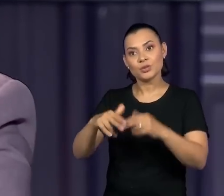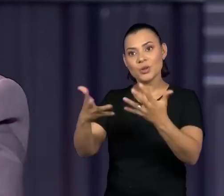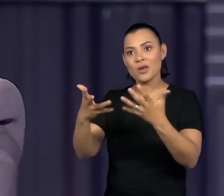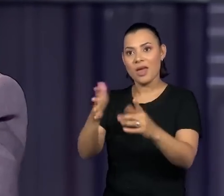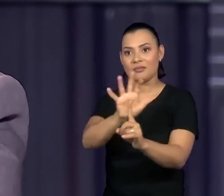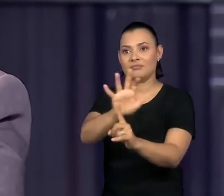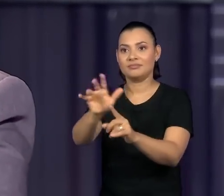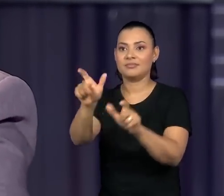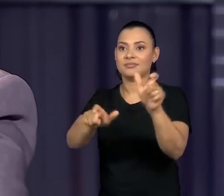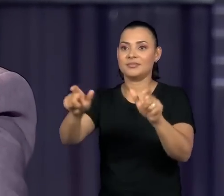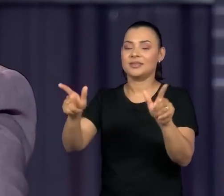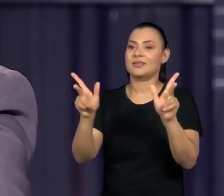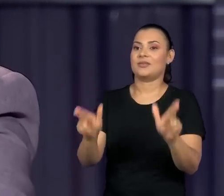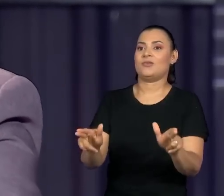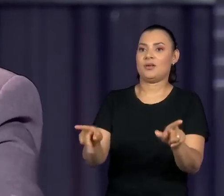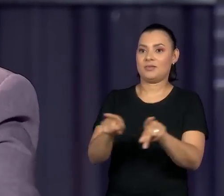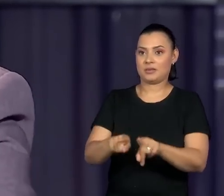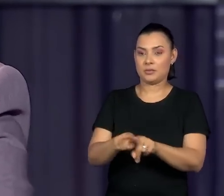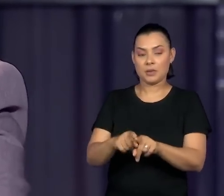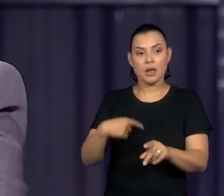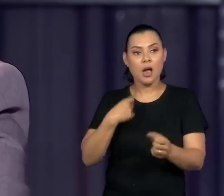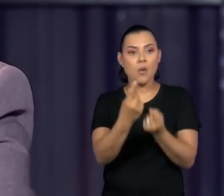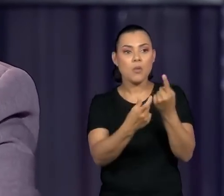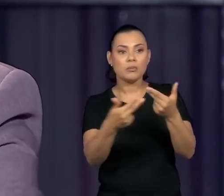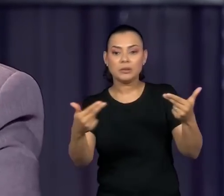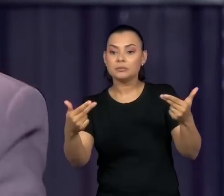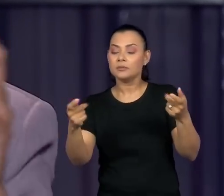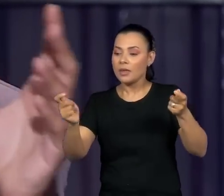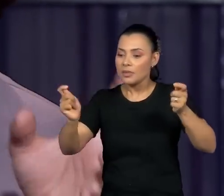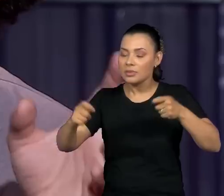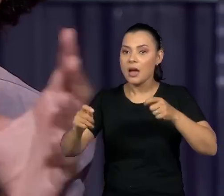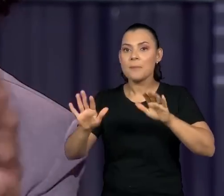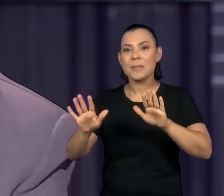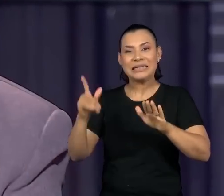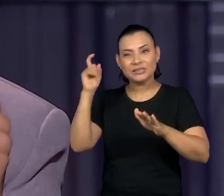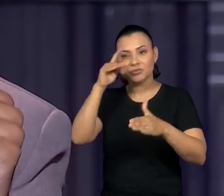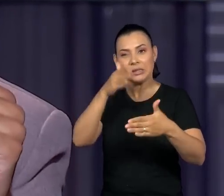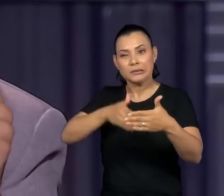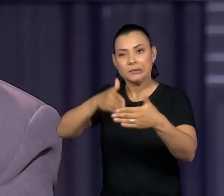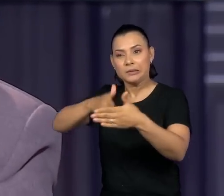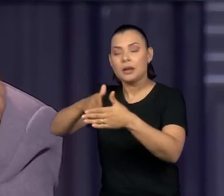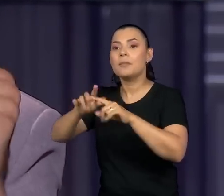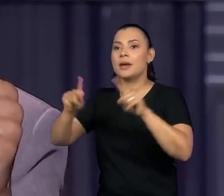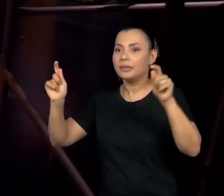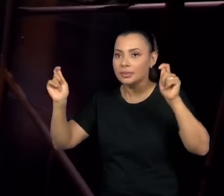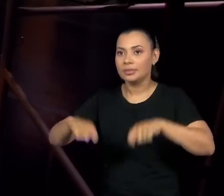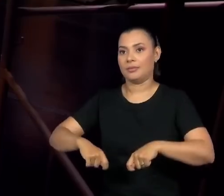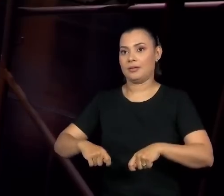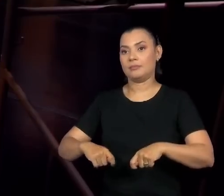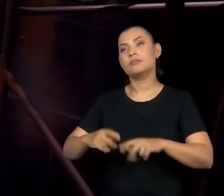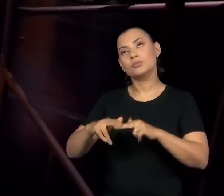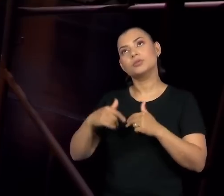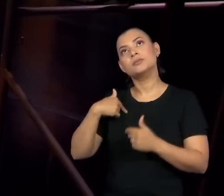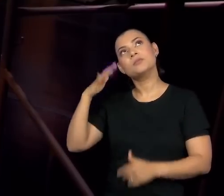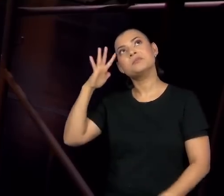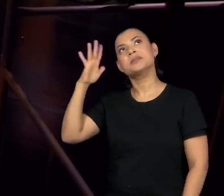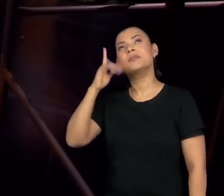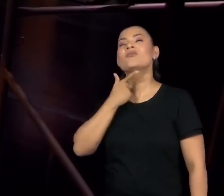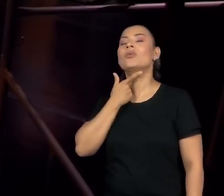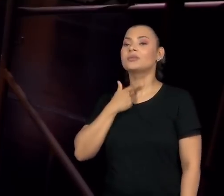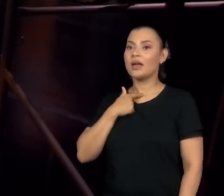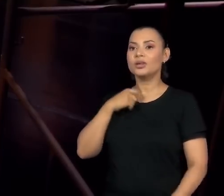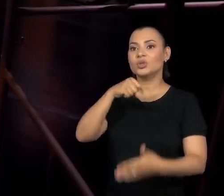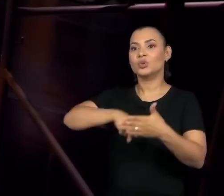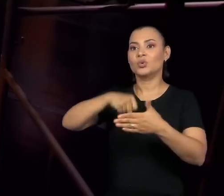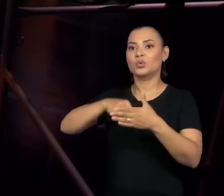me colocarem num caminho de que certas coisas eram possíveis, mesmo com toda a dificuldade que a gente tinha. Então, eu tenho esse pensamento da luta